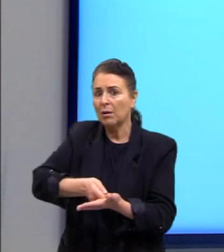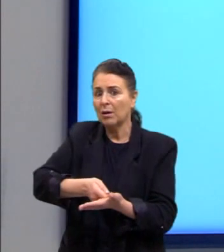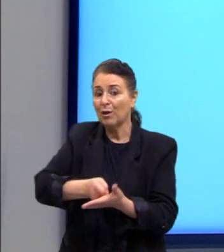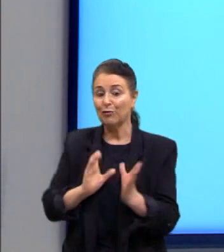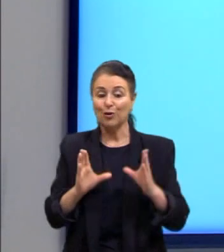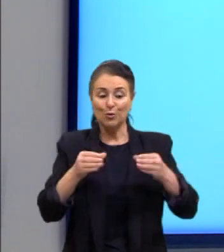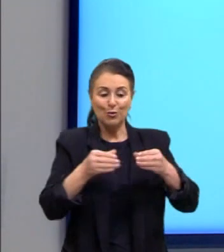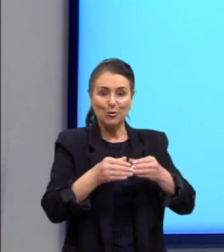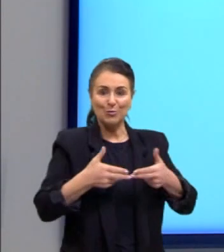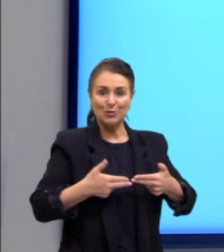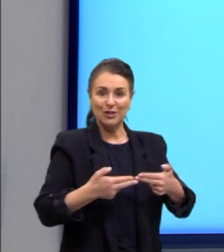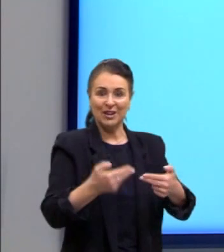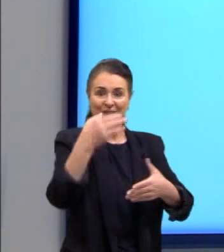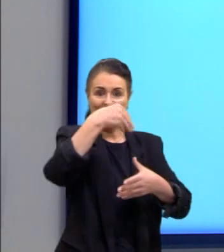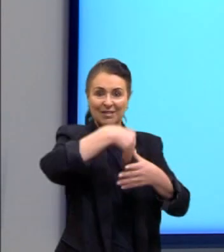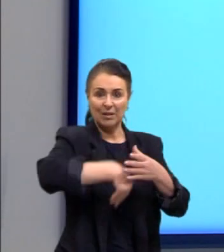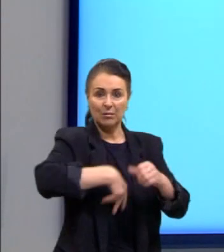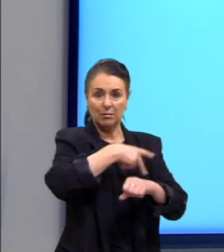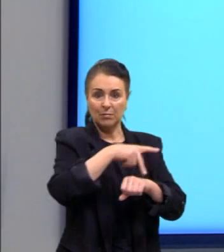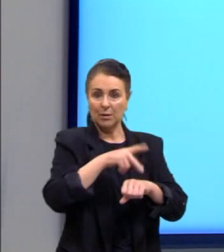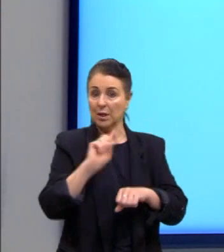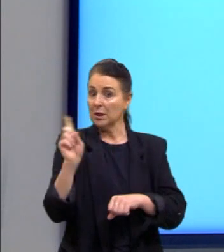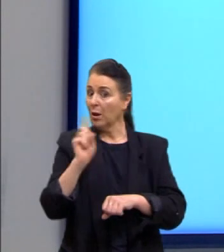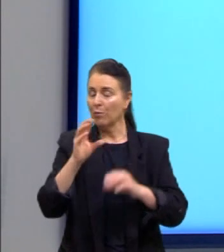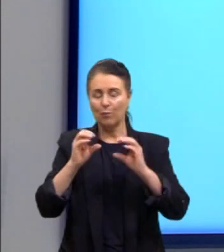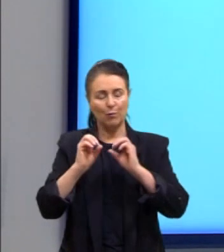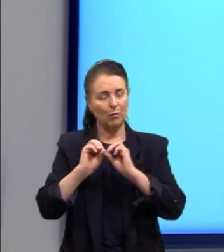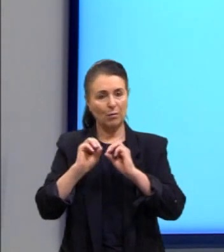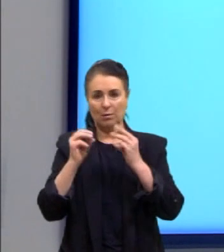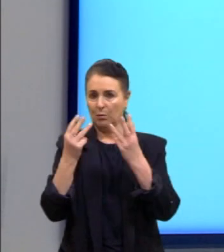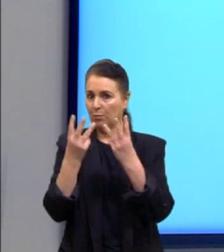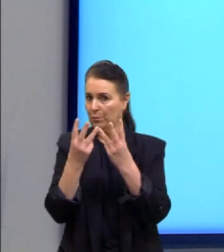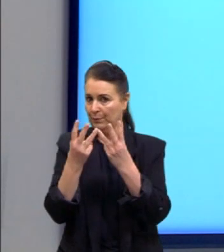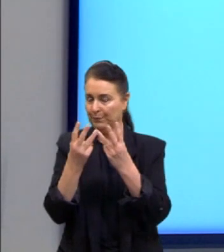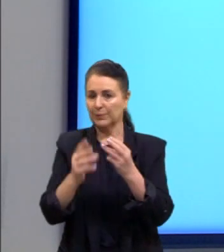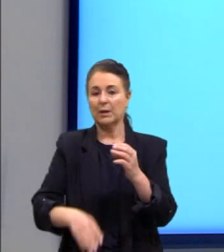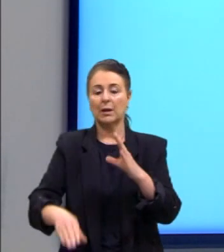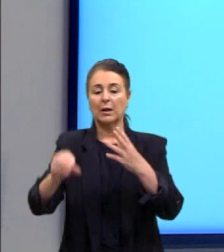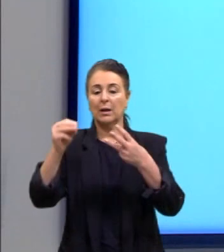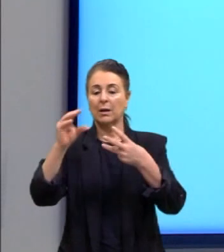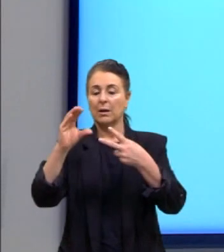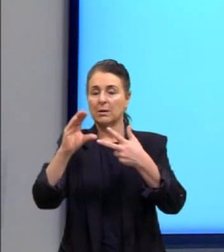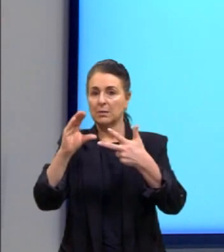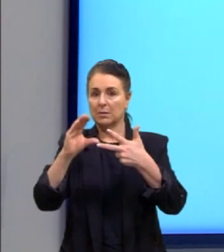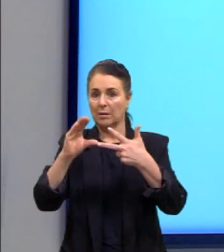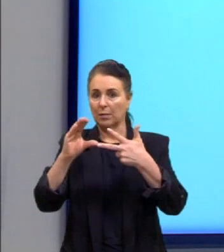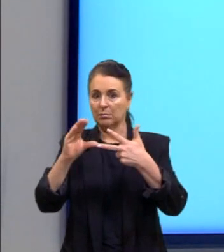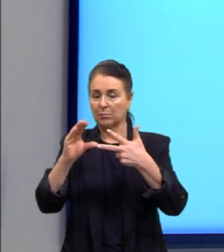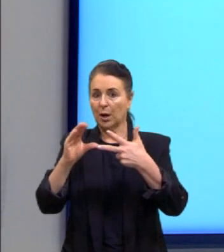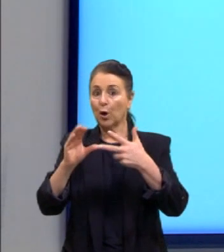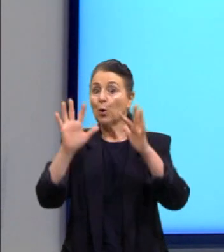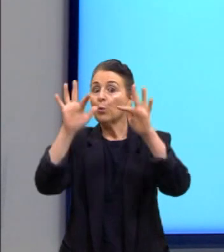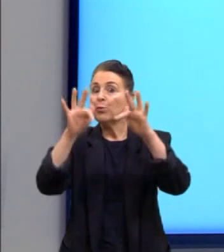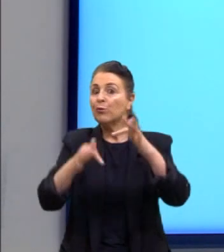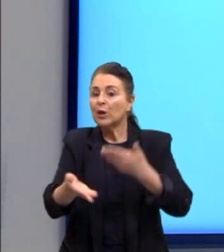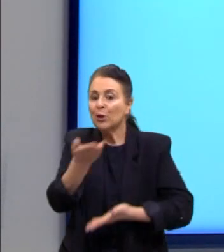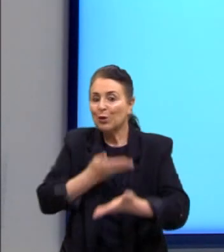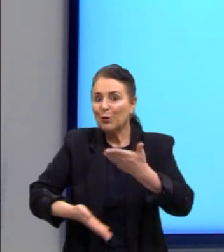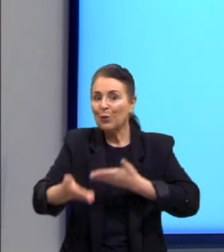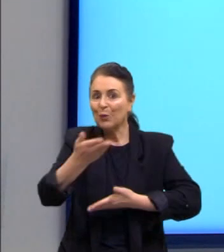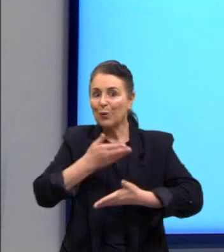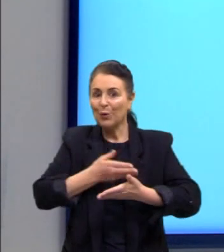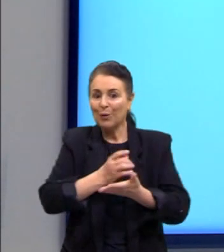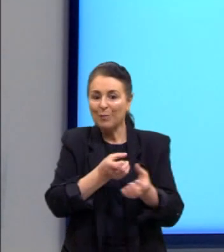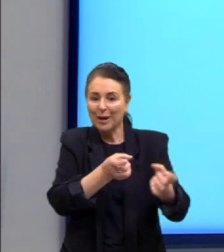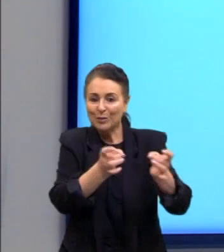né então não foi a ONU essa questão tá errada se o bloqueio econômico contra Cuba propósito